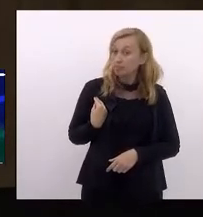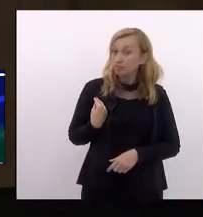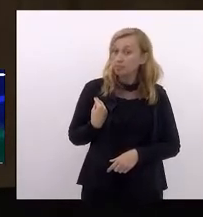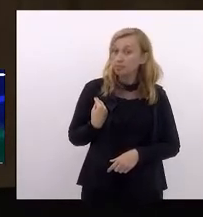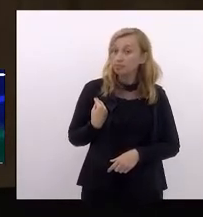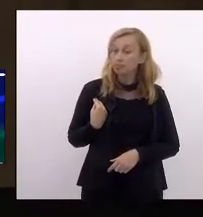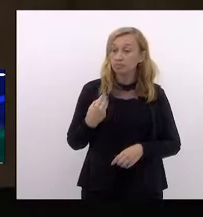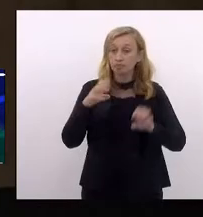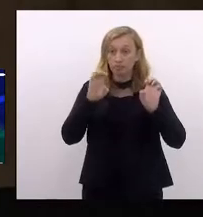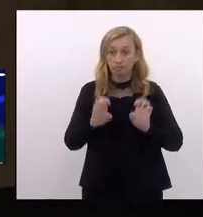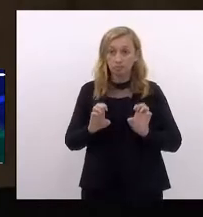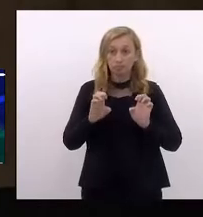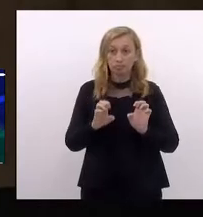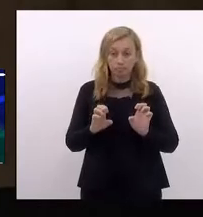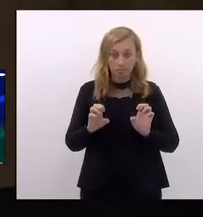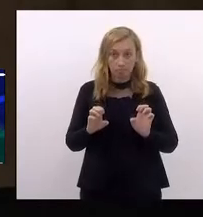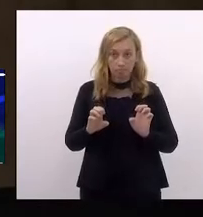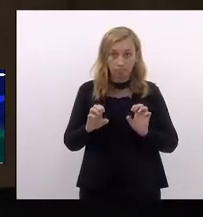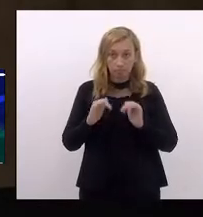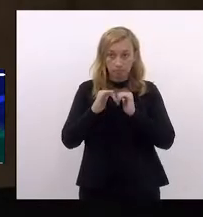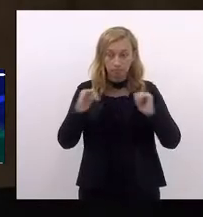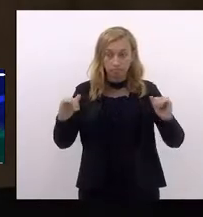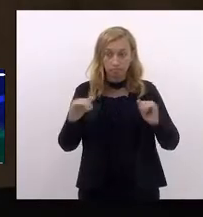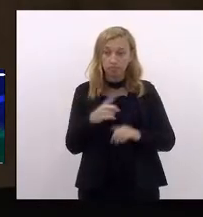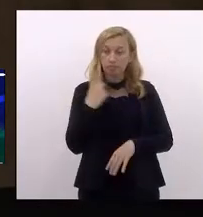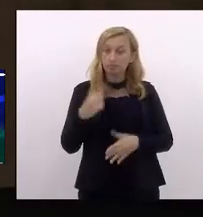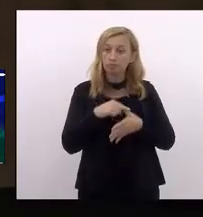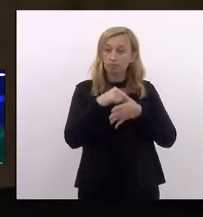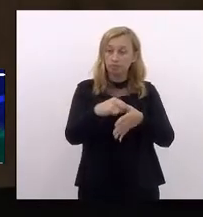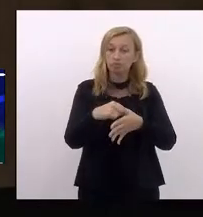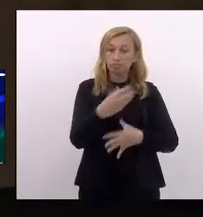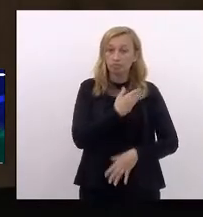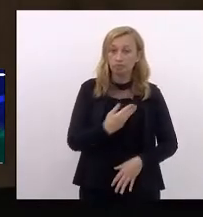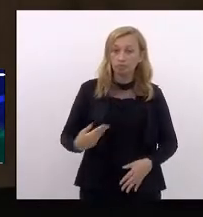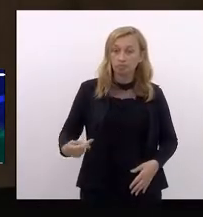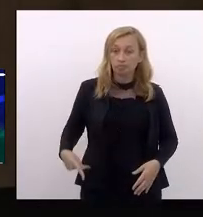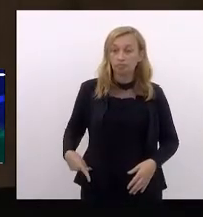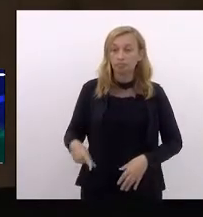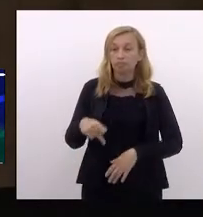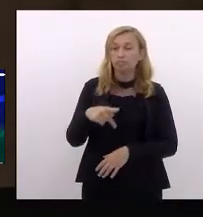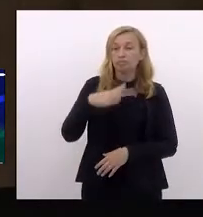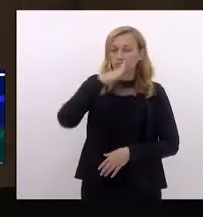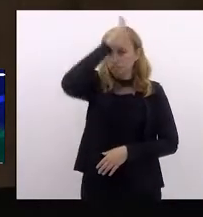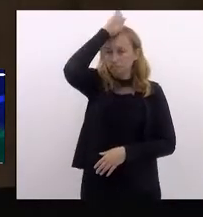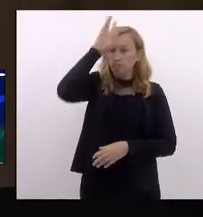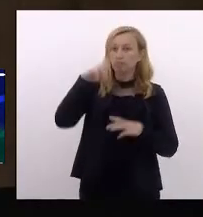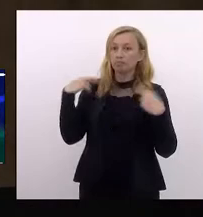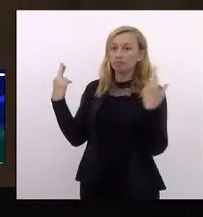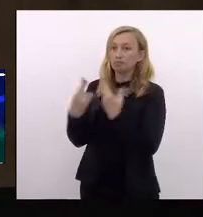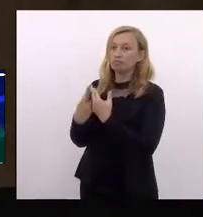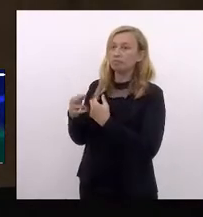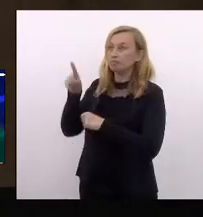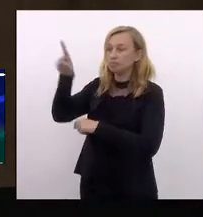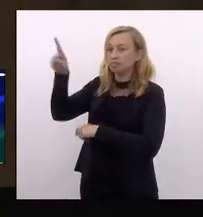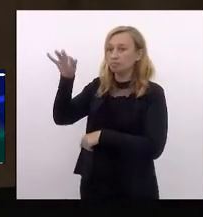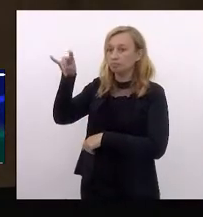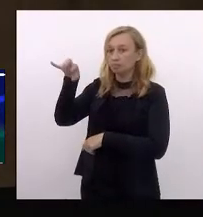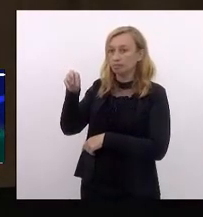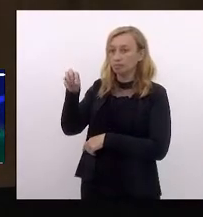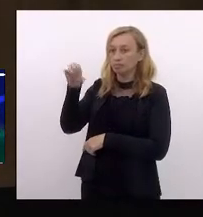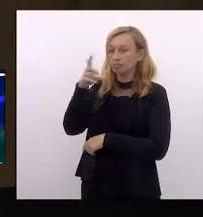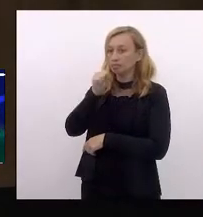disciplina e hierarquia e o nosso Líder Presidente bolsonaro ele reuniu a gente lá no palácio Laranjeiras